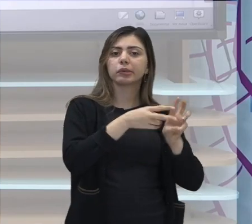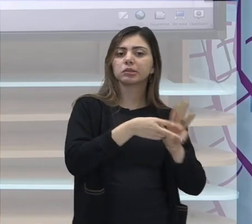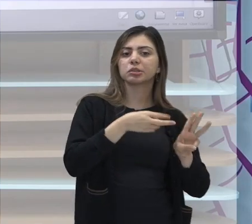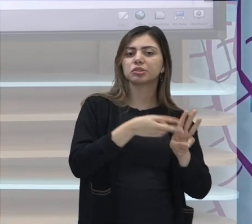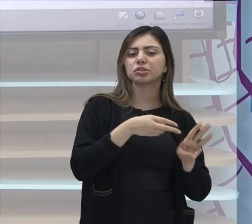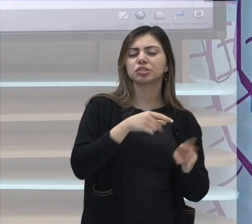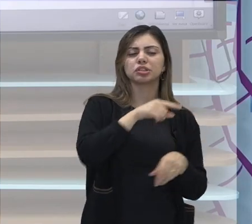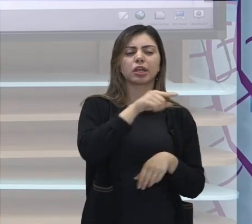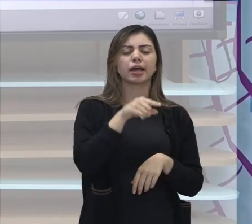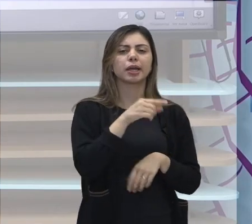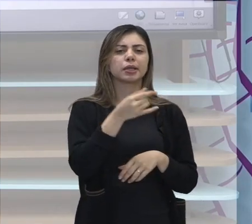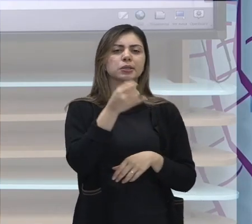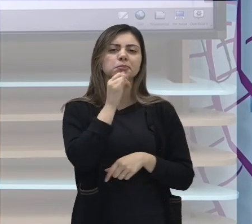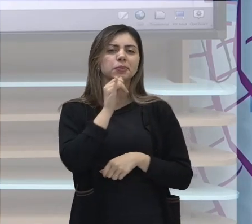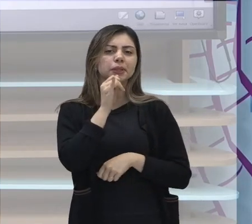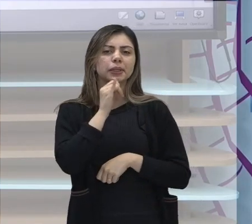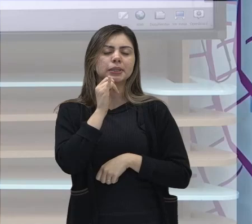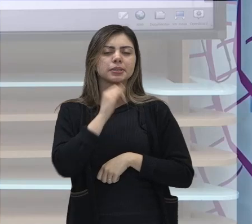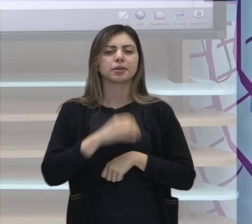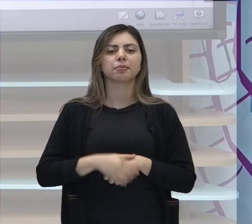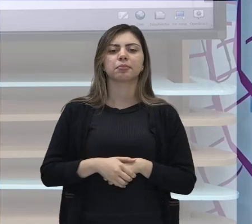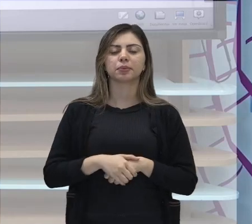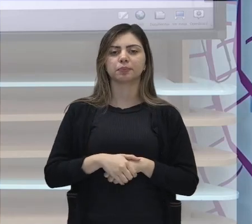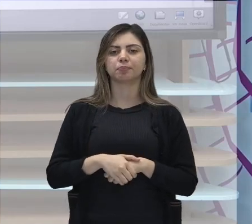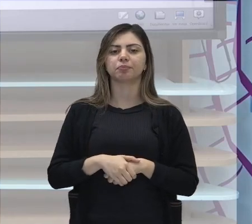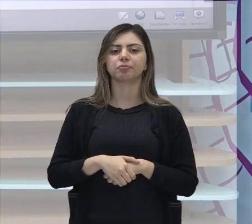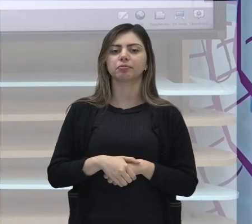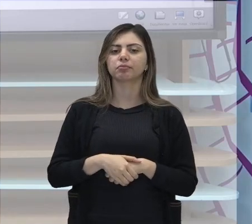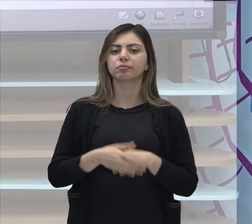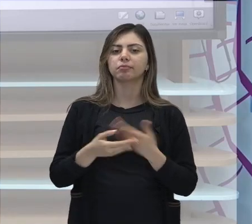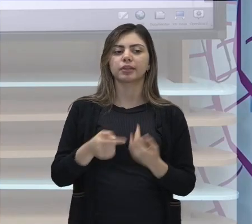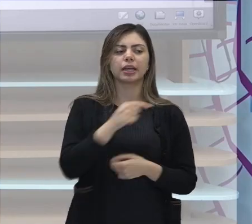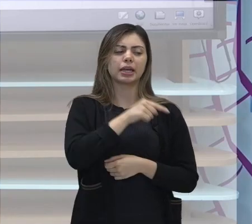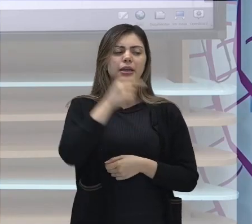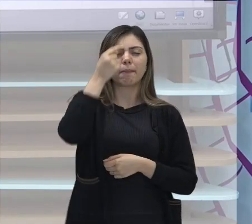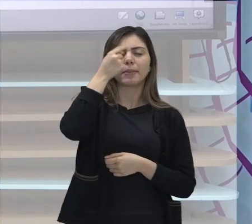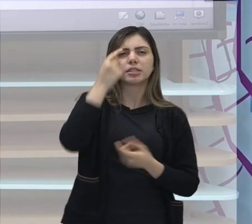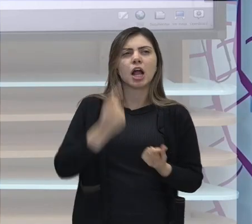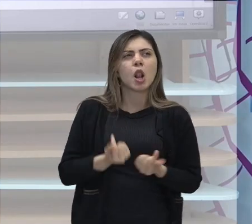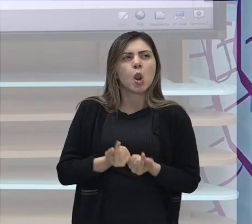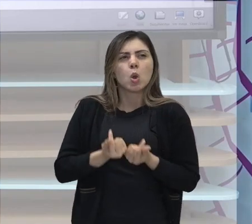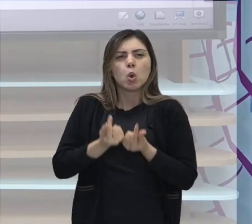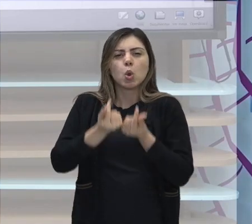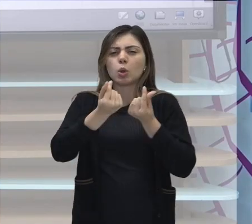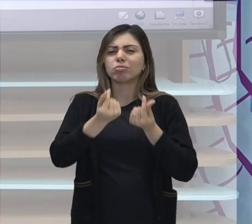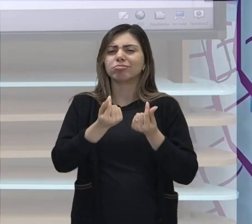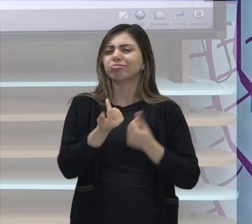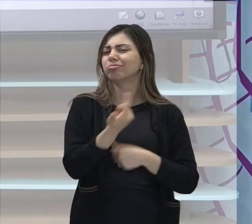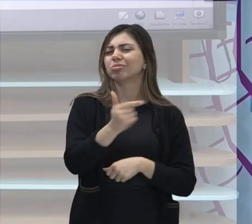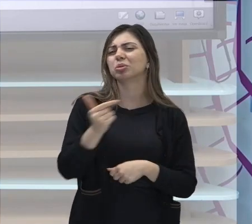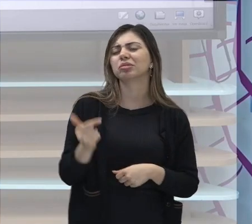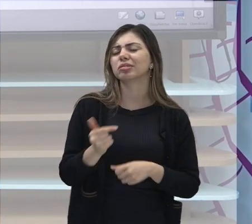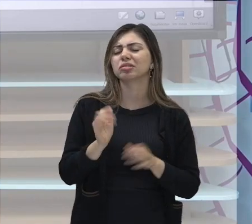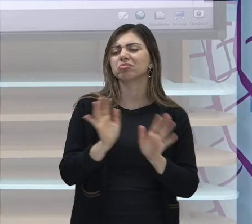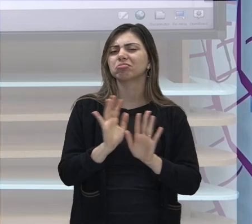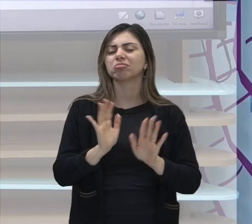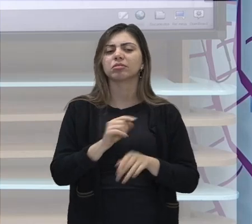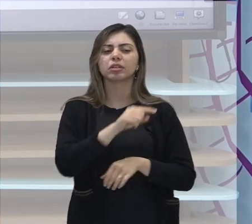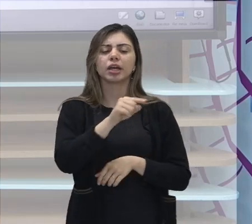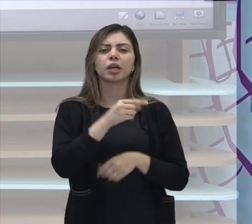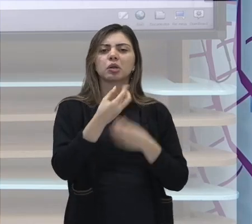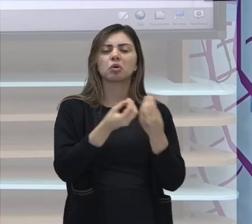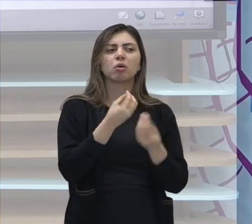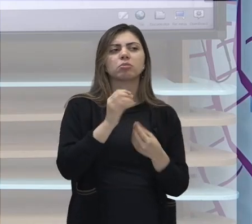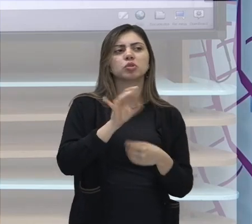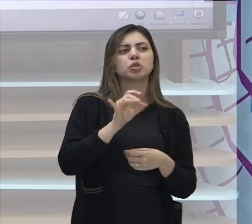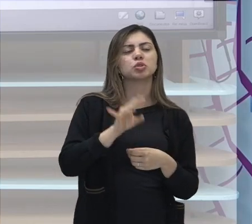não fazia sentido a palavra lucro. Então, né, eles mantinham a sua lógica